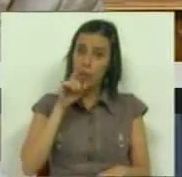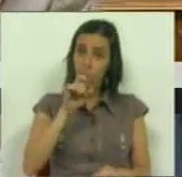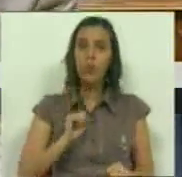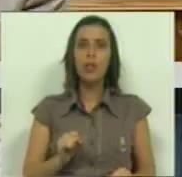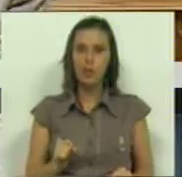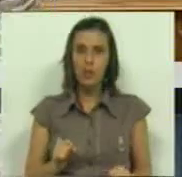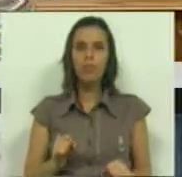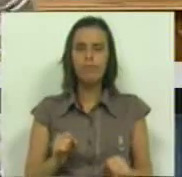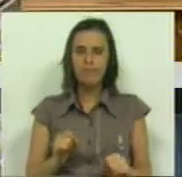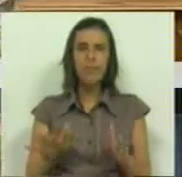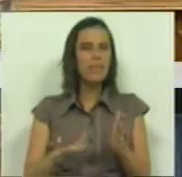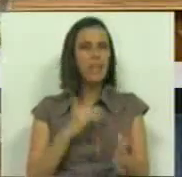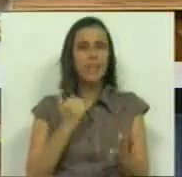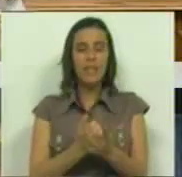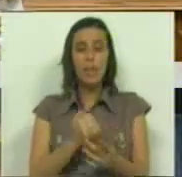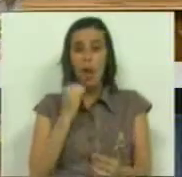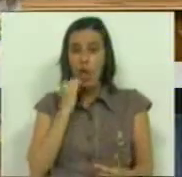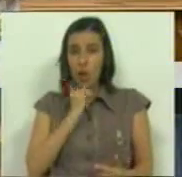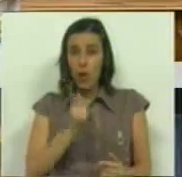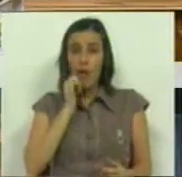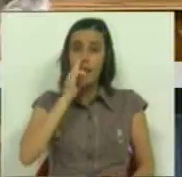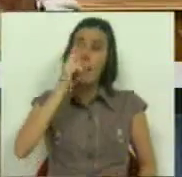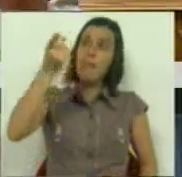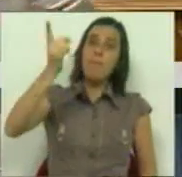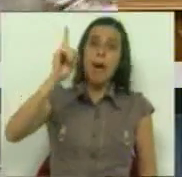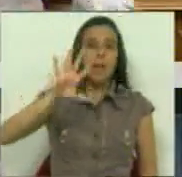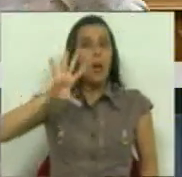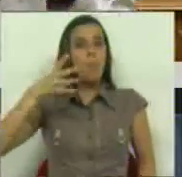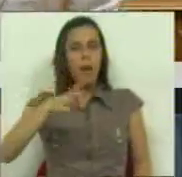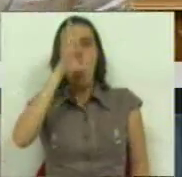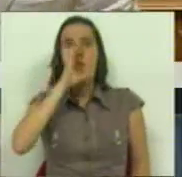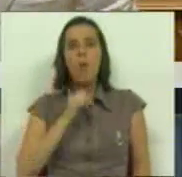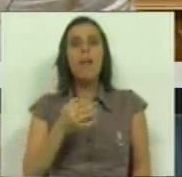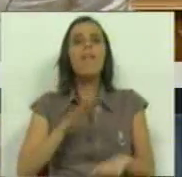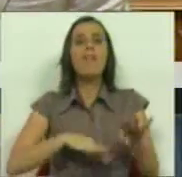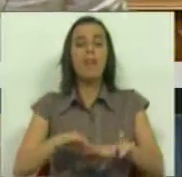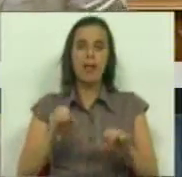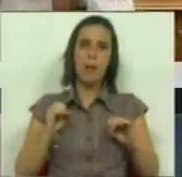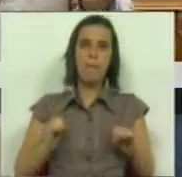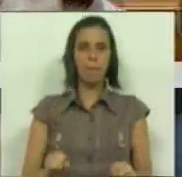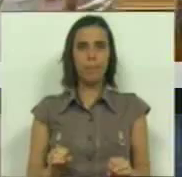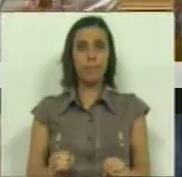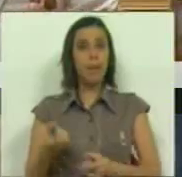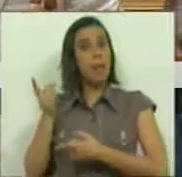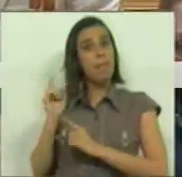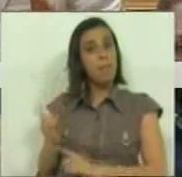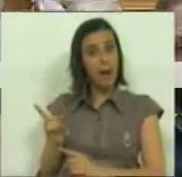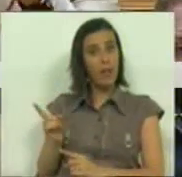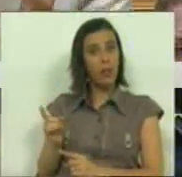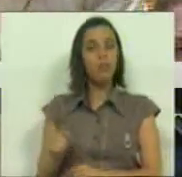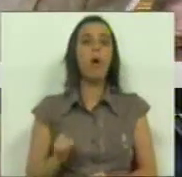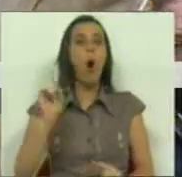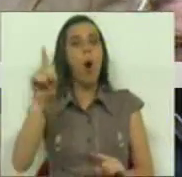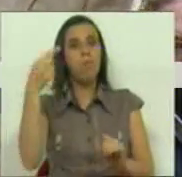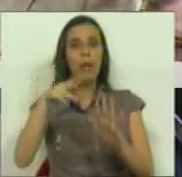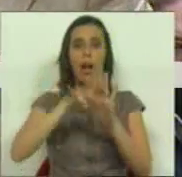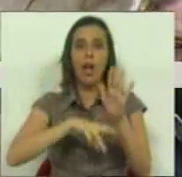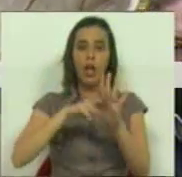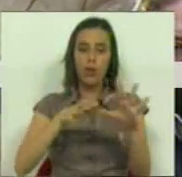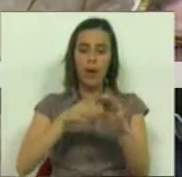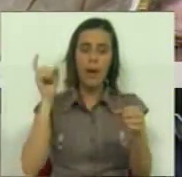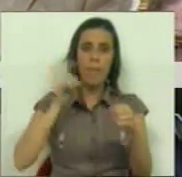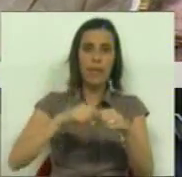mesmo que sempre que dói a quem manda neste país, o Governo nada faz. Em março tinha que fazer um relatório